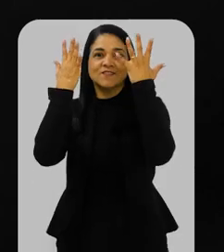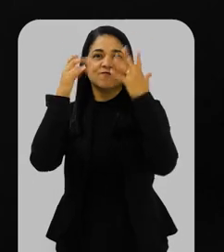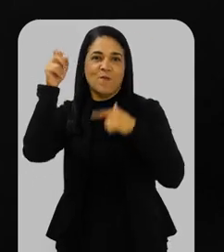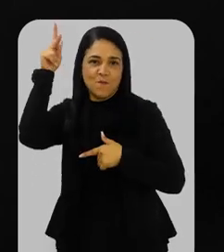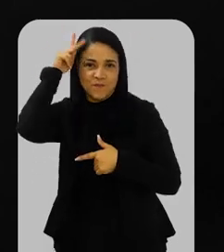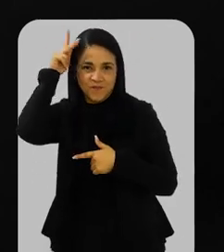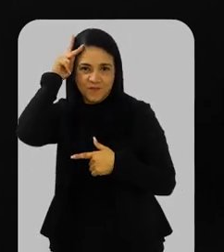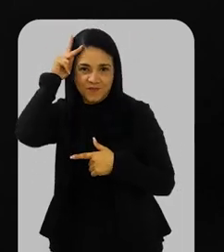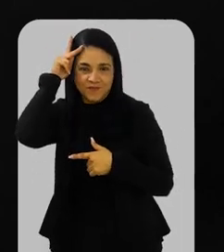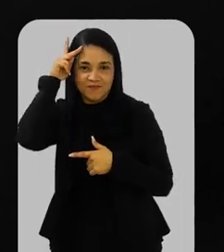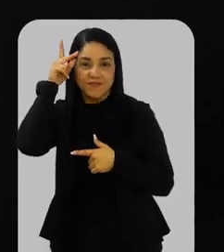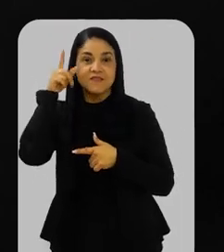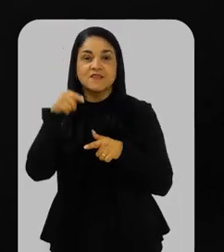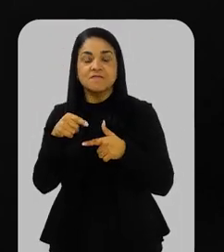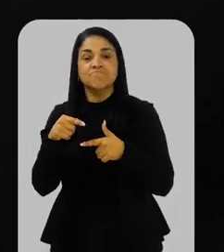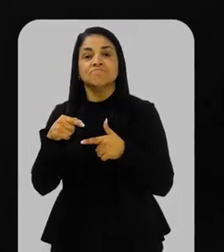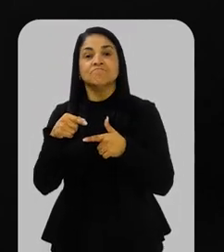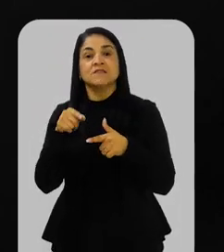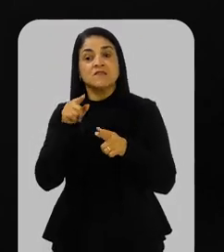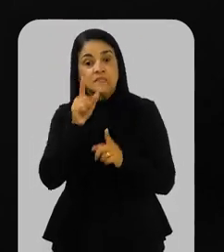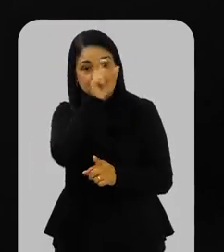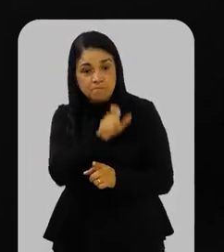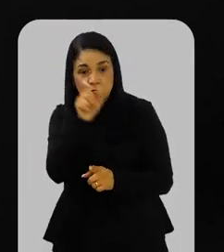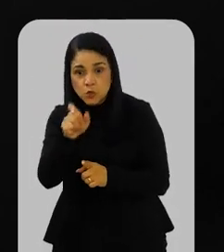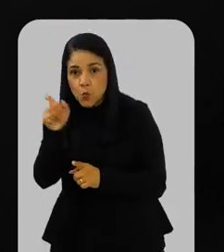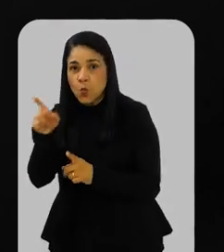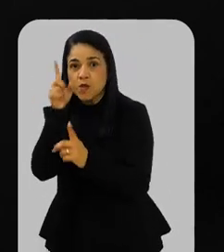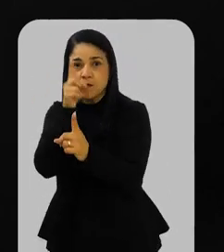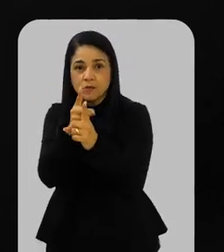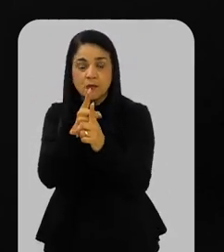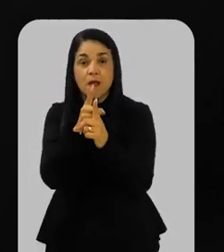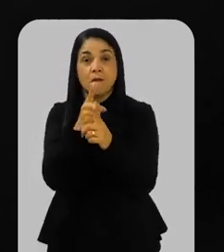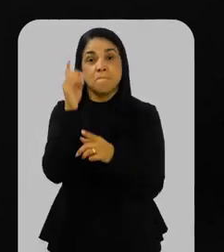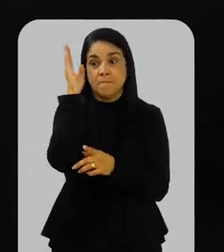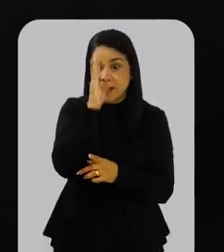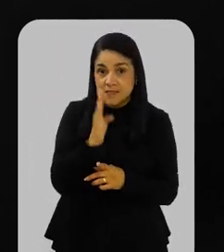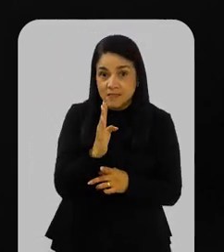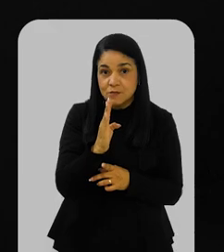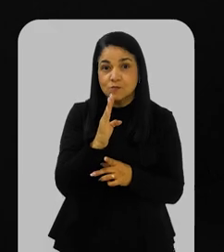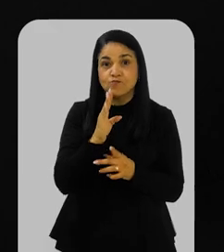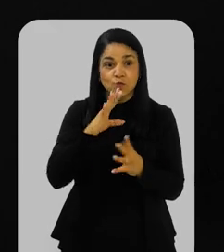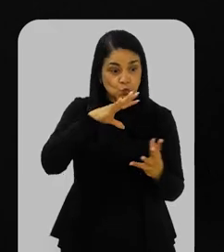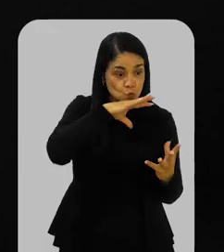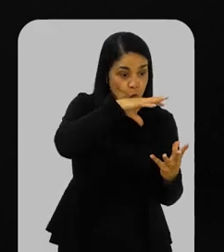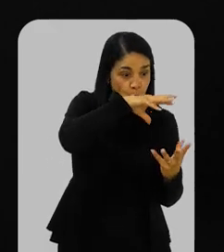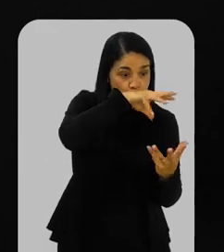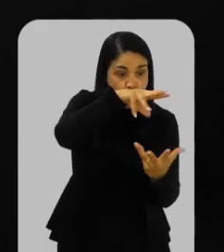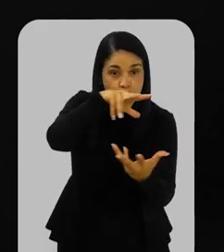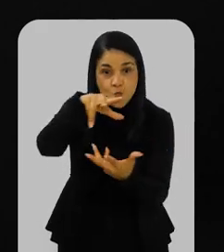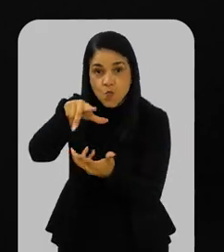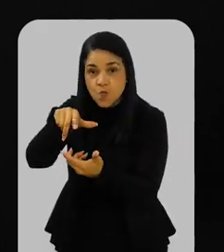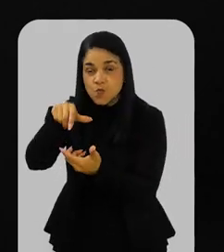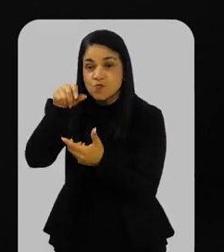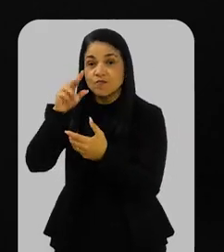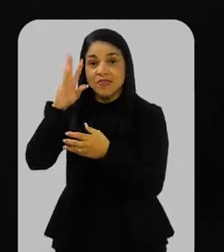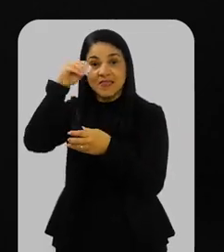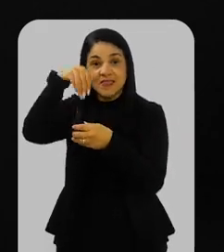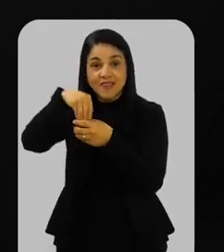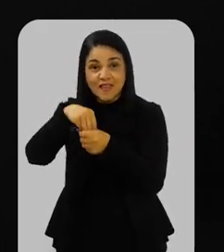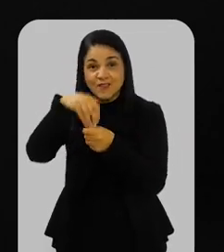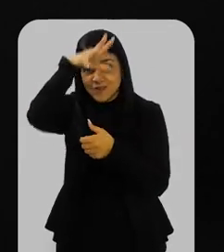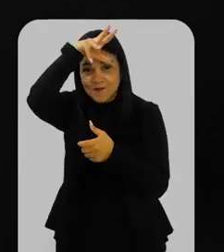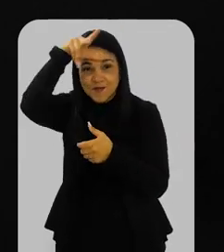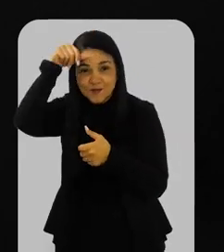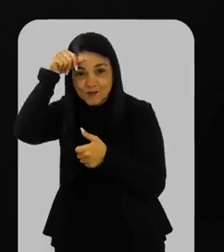levou muito. E você encontrar pessoas lá, que não só daqui do Brasil, mas do mundo inteiro que você encontra em Parintins, porque também